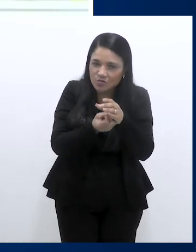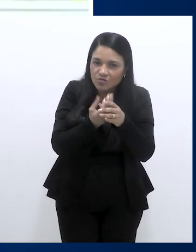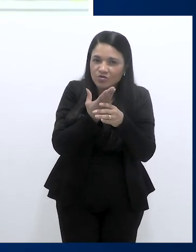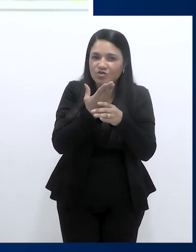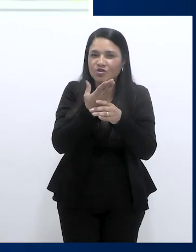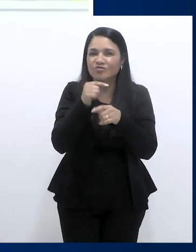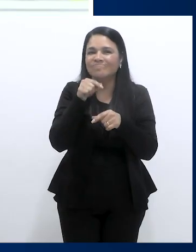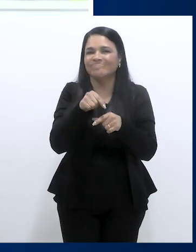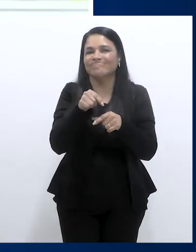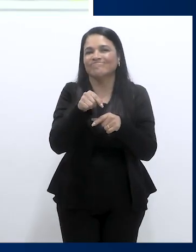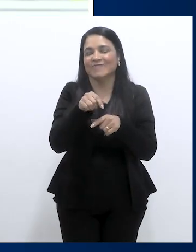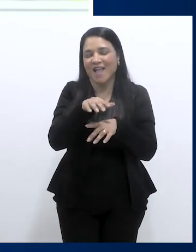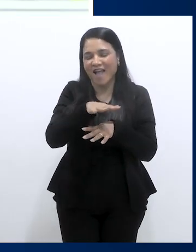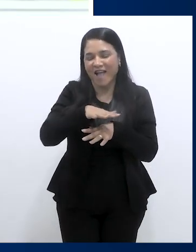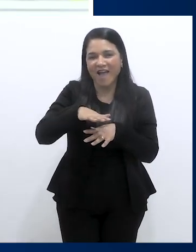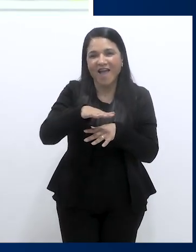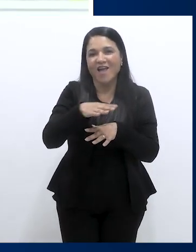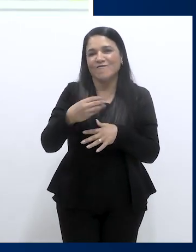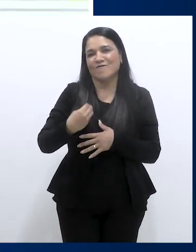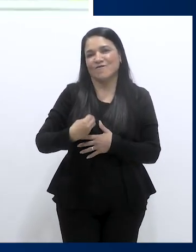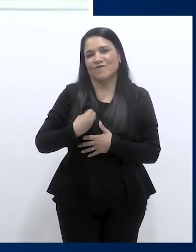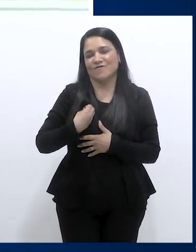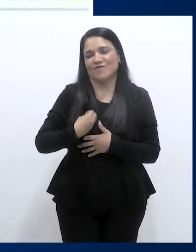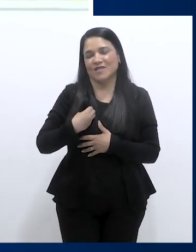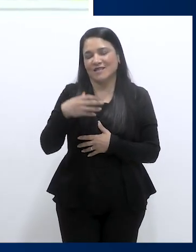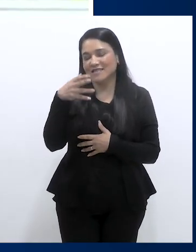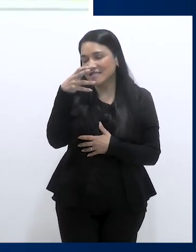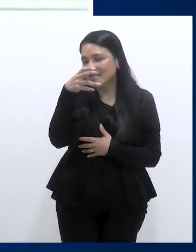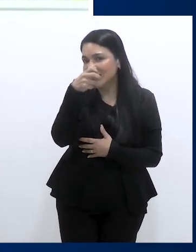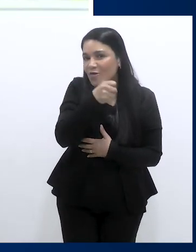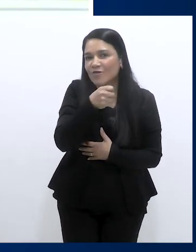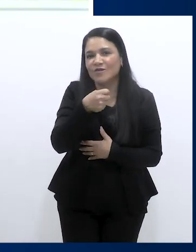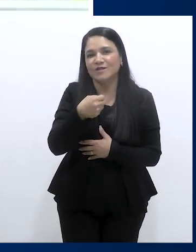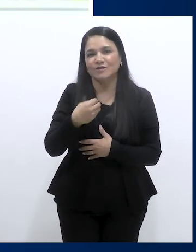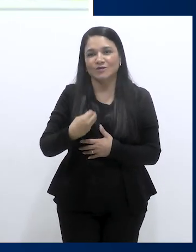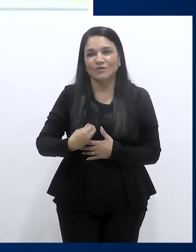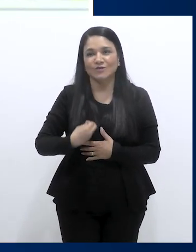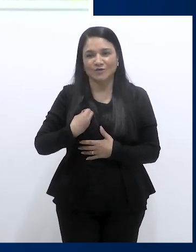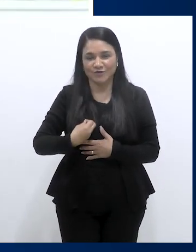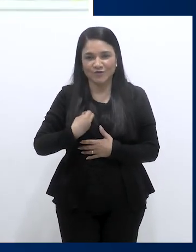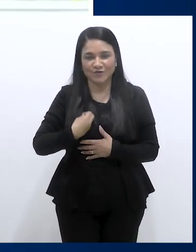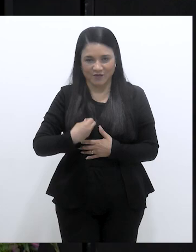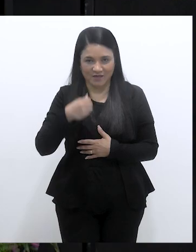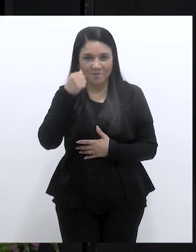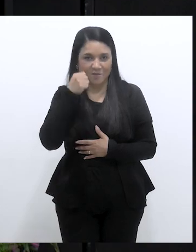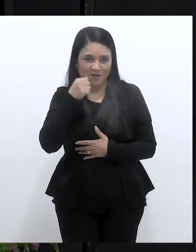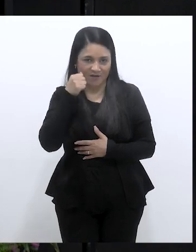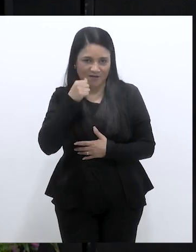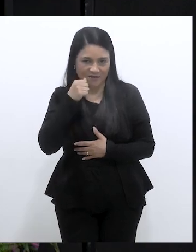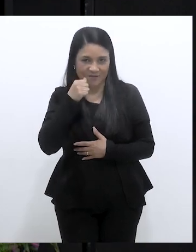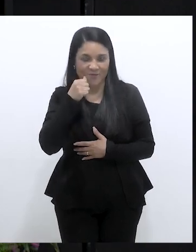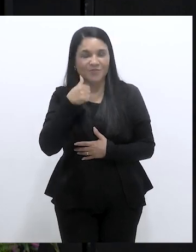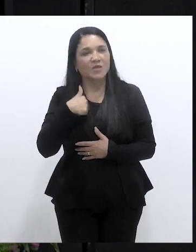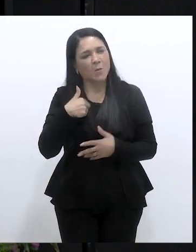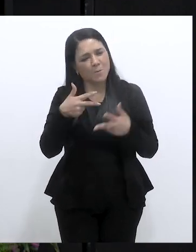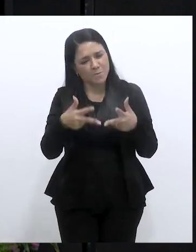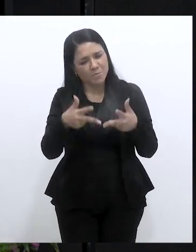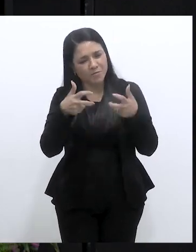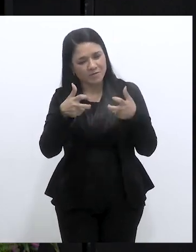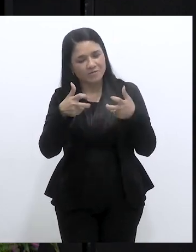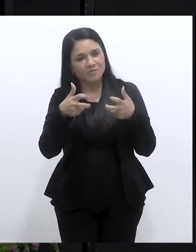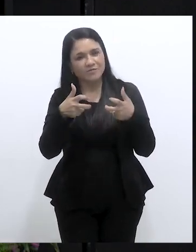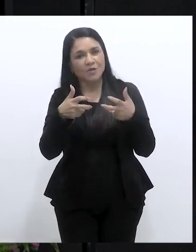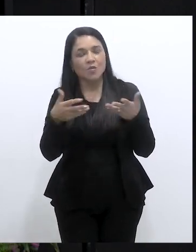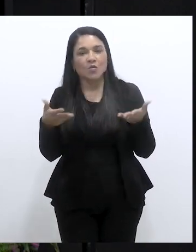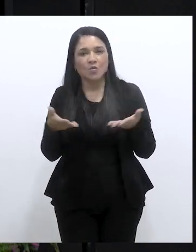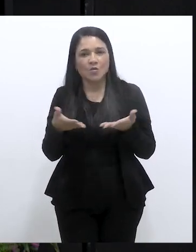ele surgiu como esse espaço na nossa vida, sabe? Salva vidas, E né? É um espaço de salvar a vida.